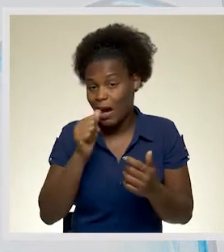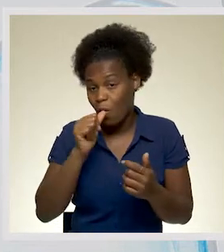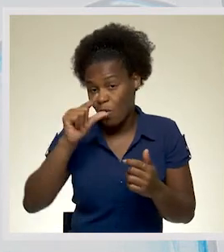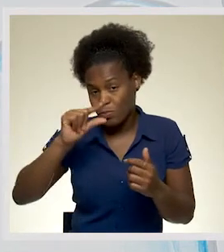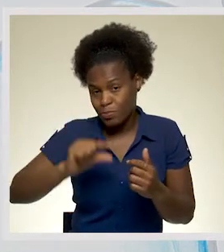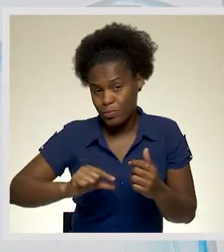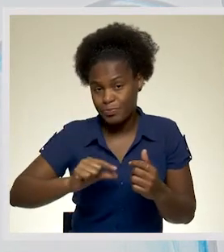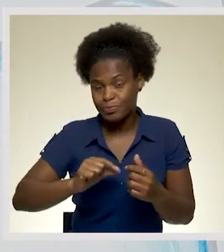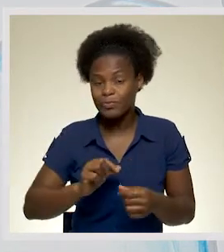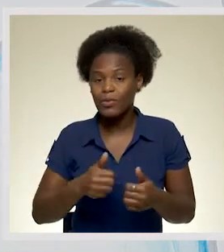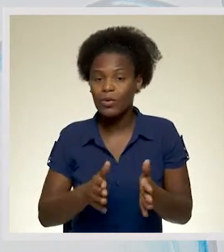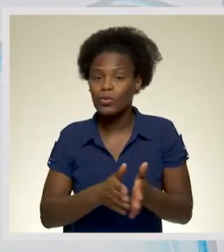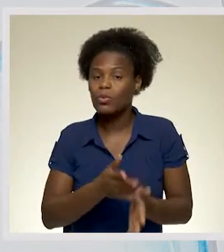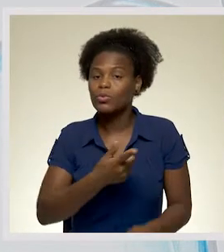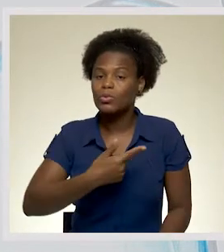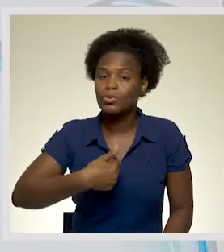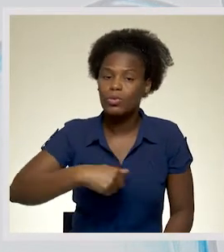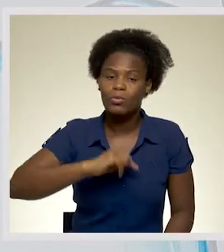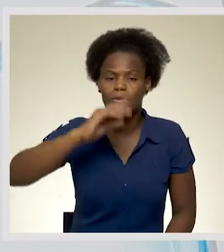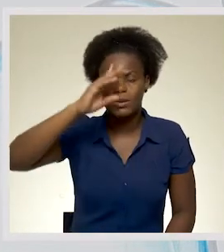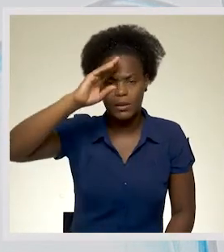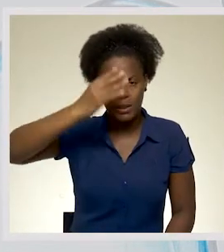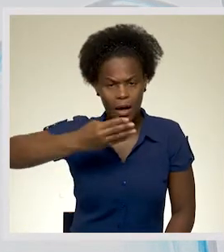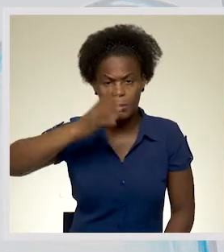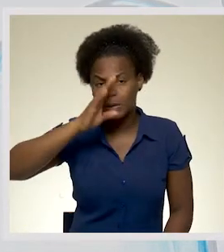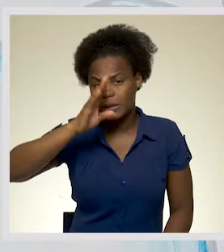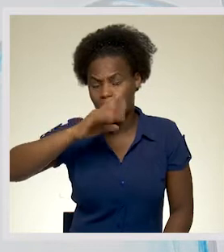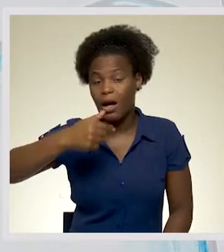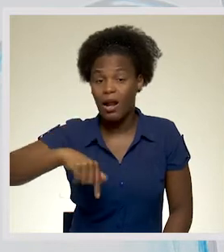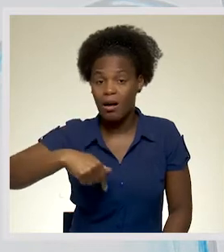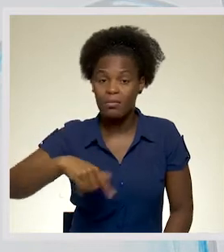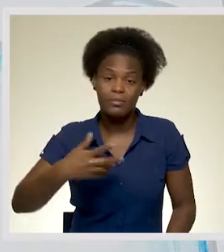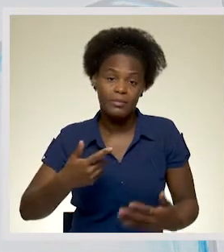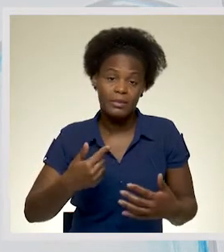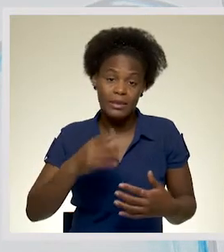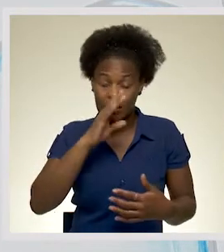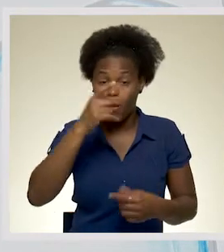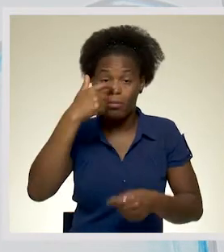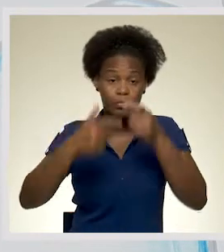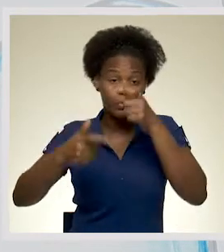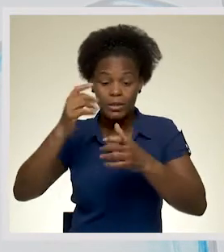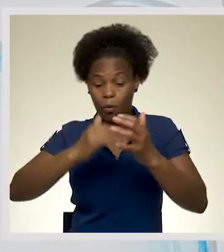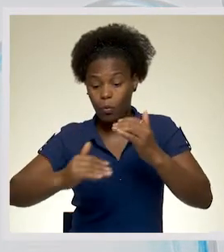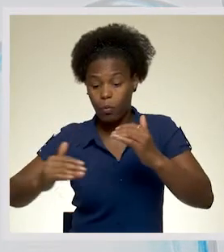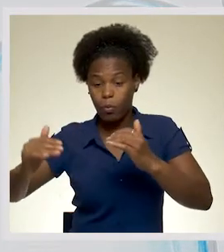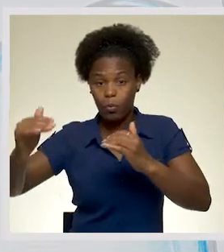Todos sabemos, se houver um aumento da população,